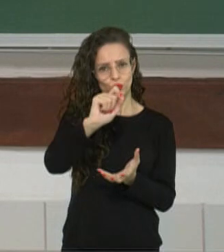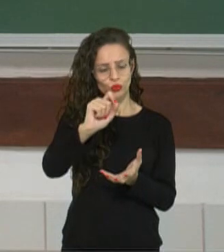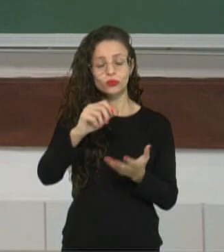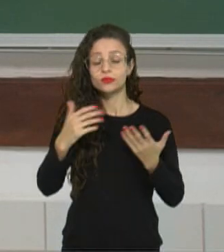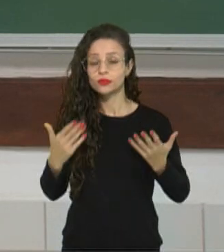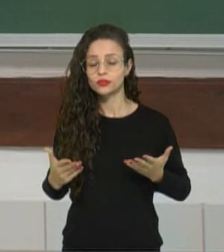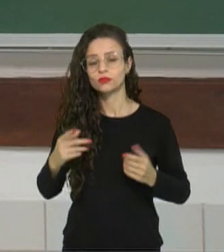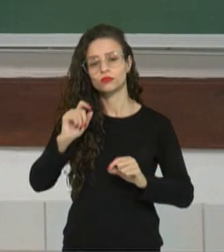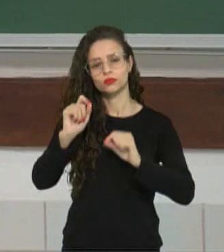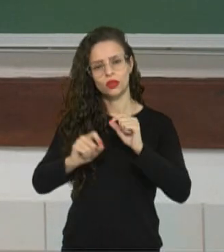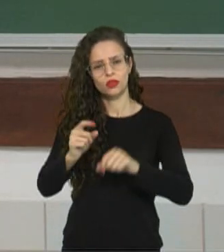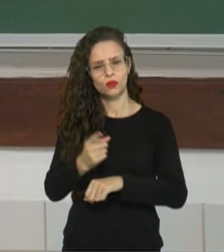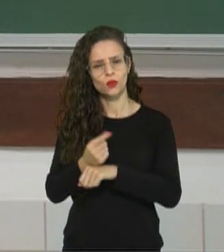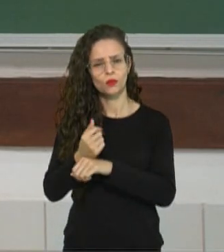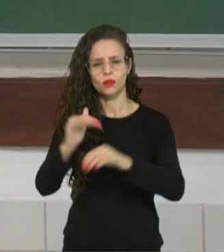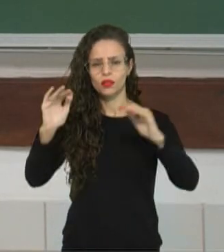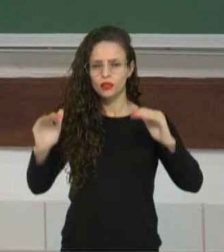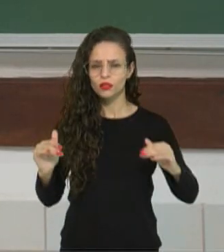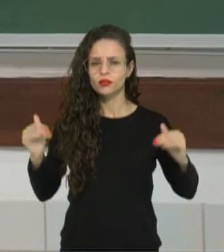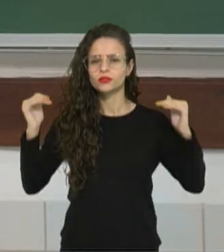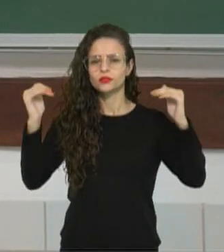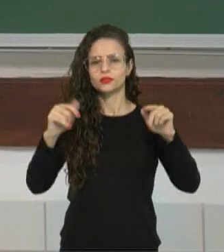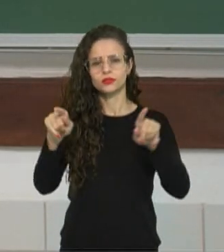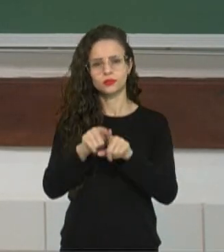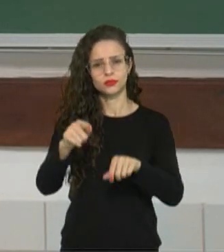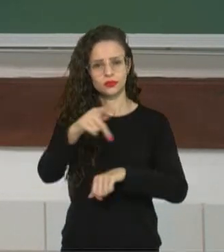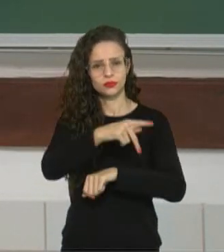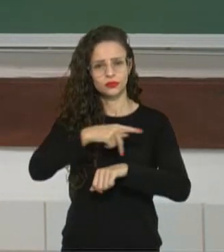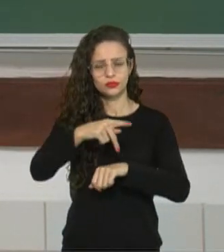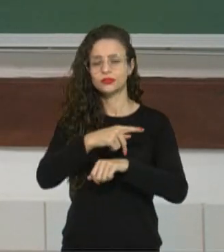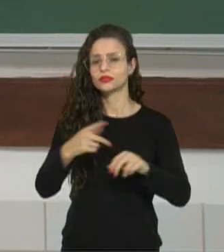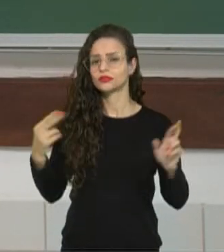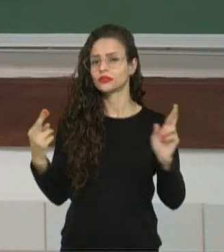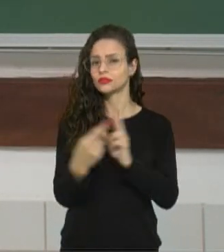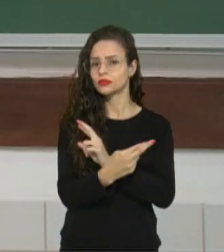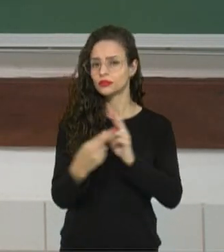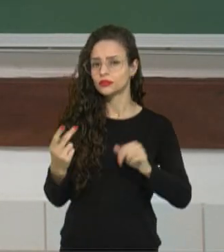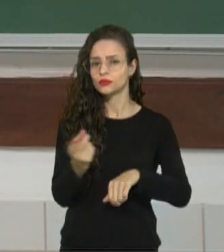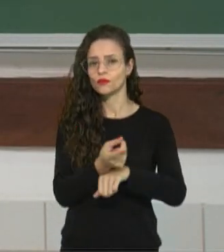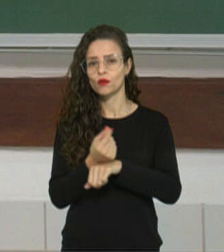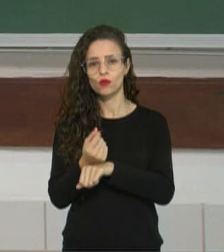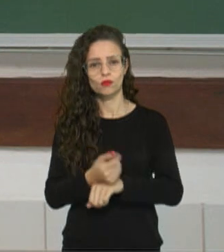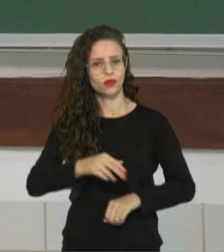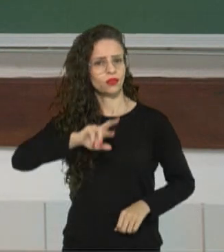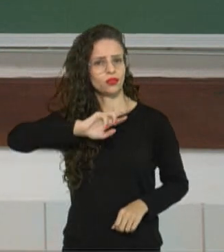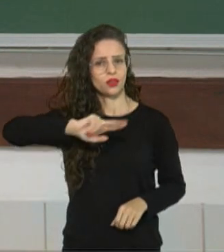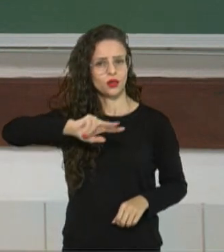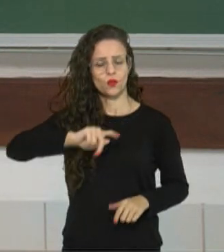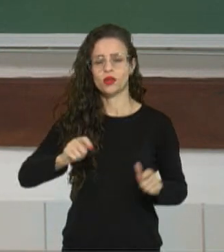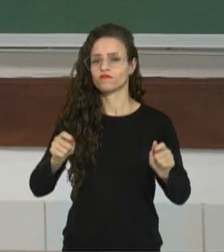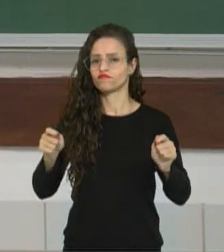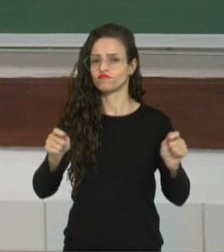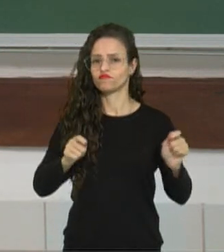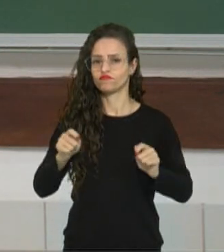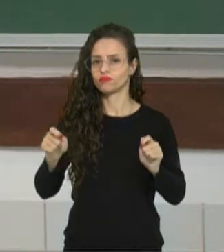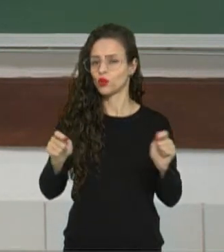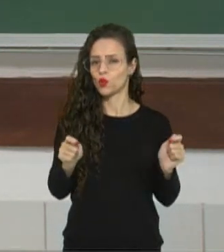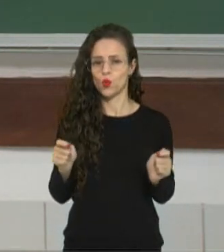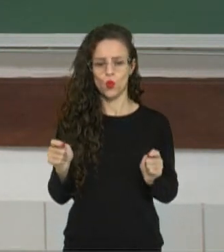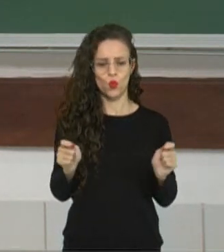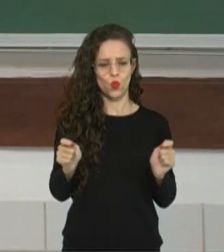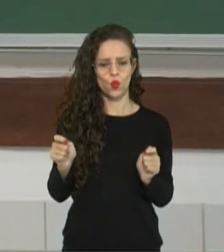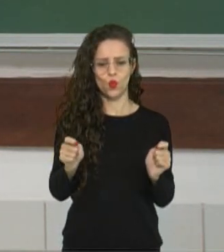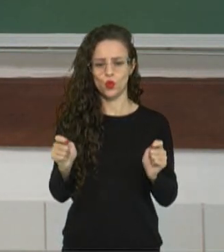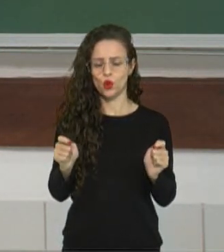então, pelas grandes economias e pelas grandes relações econômicas, ao invés de serem reguladas,